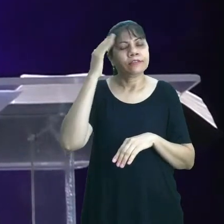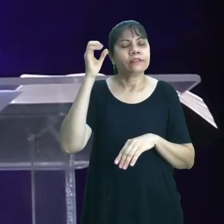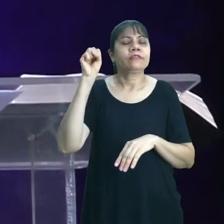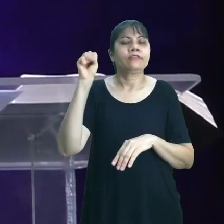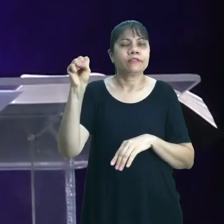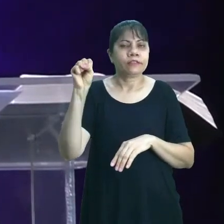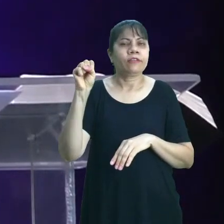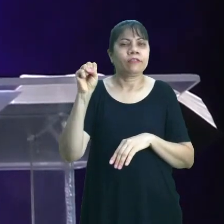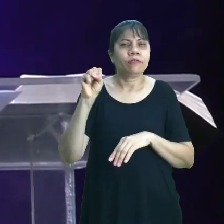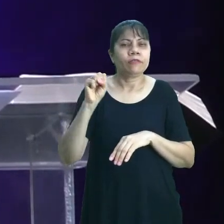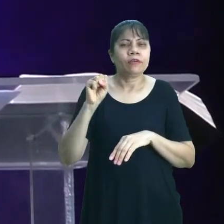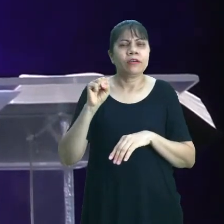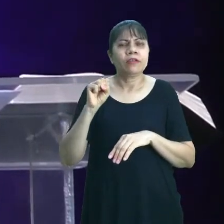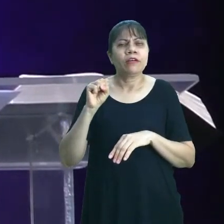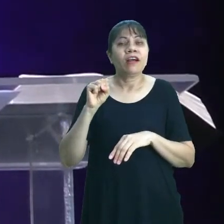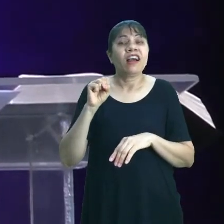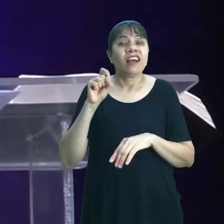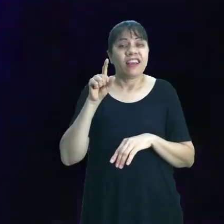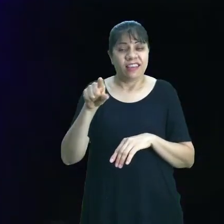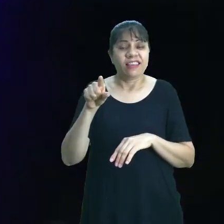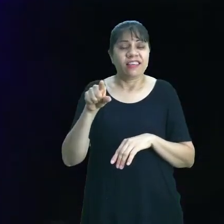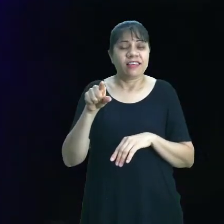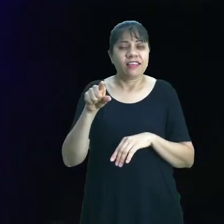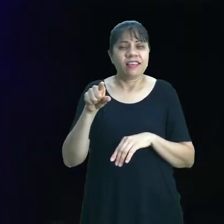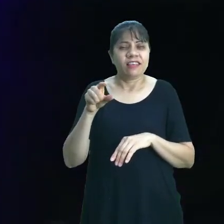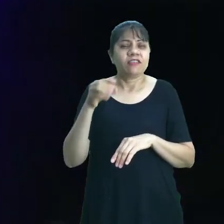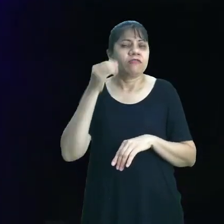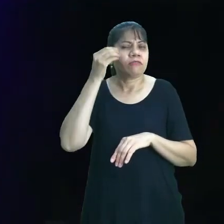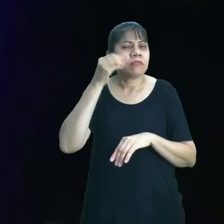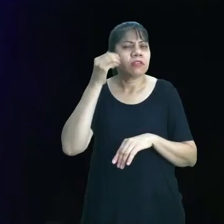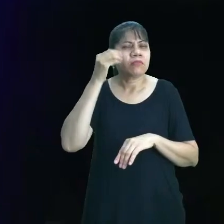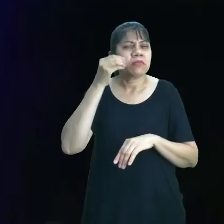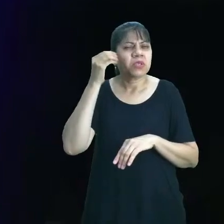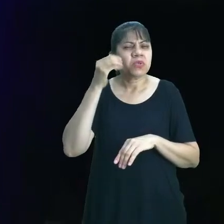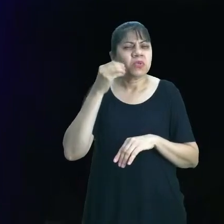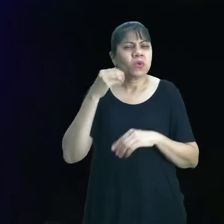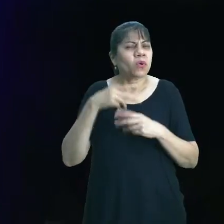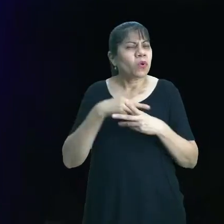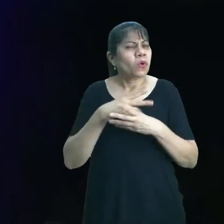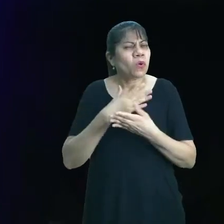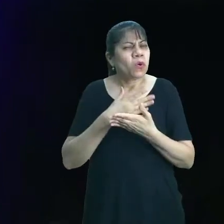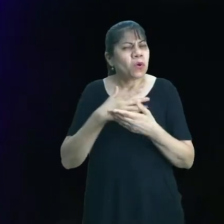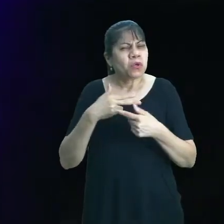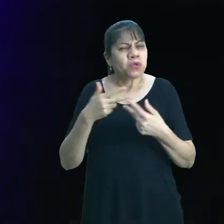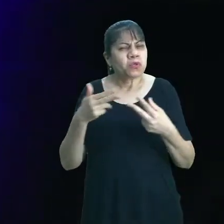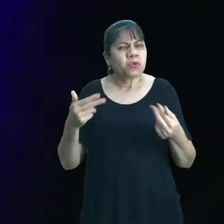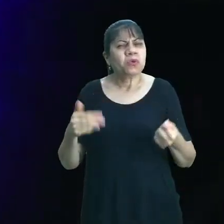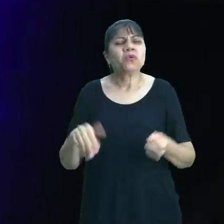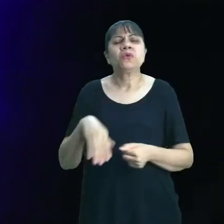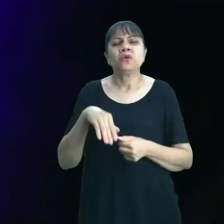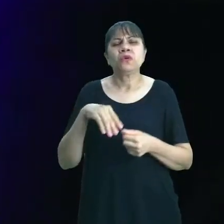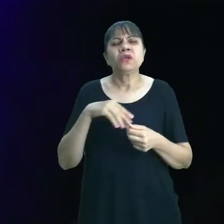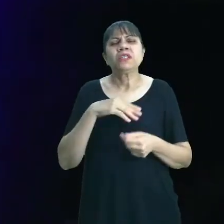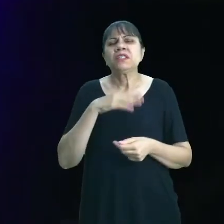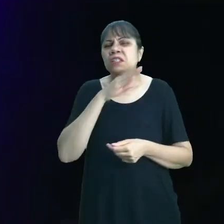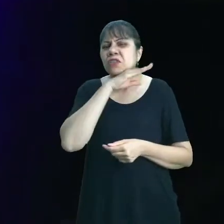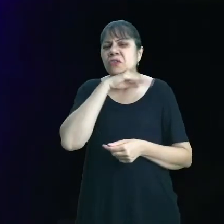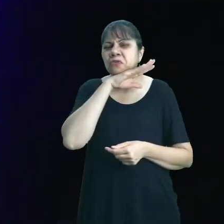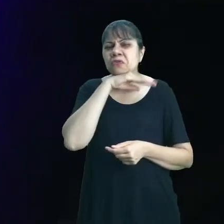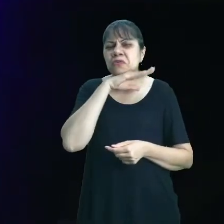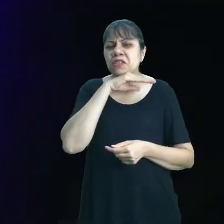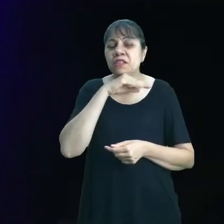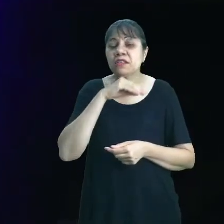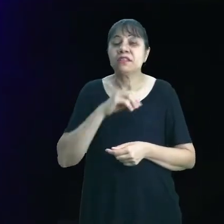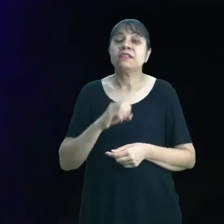tanto as coisas boas quanto as ruins, tanto seguindo os mandamentos de Deus, como